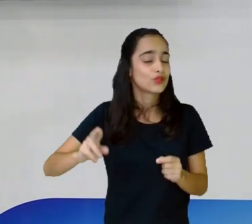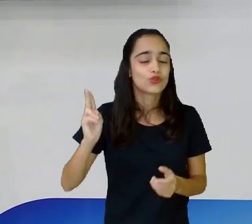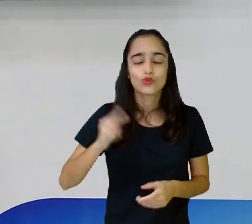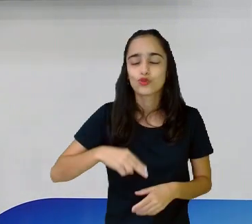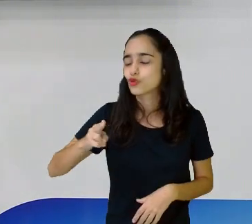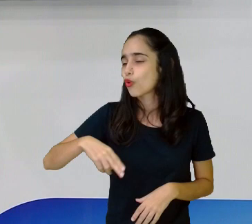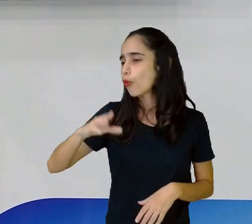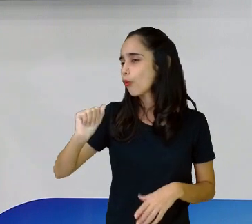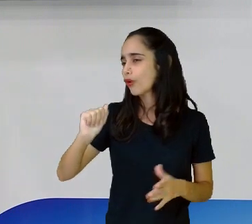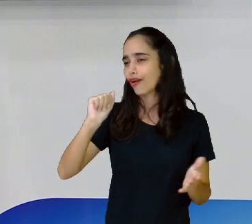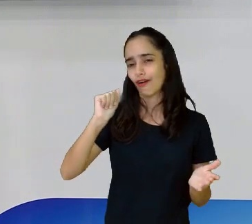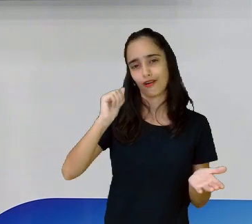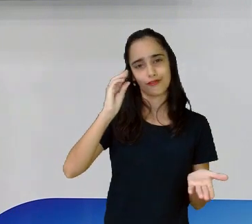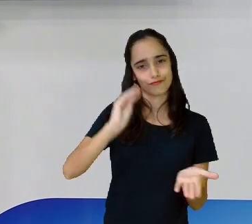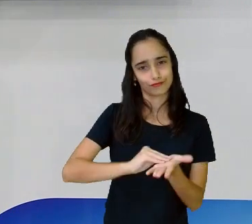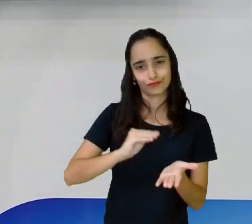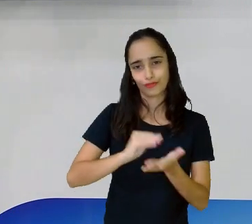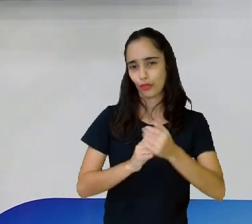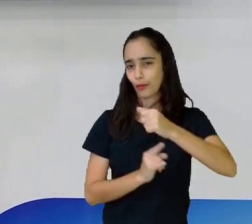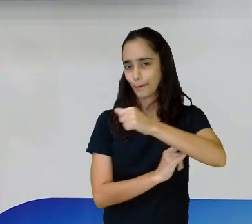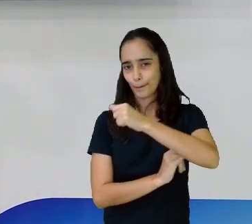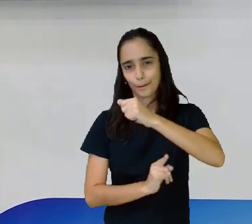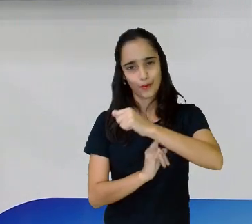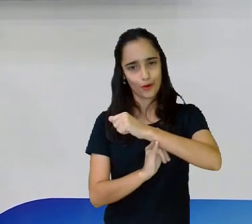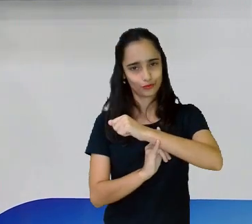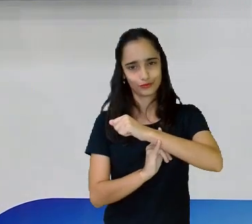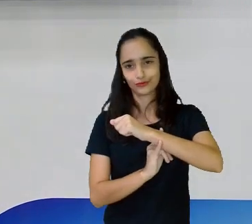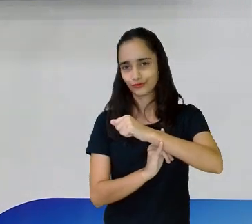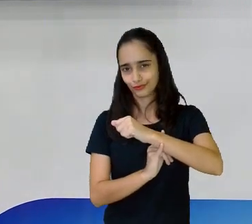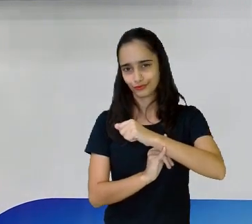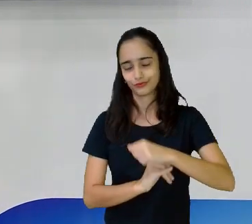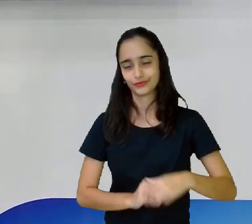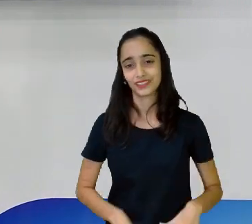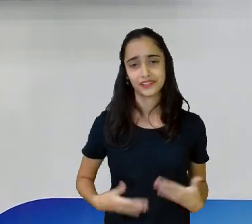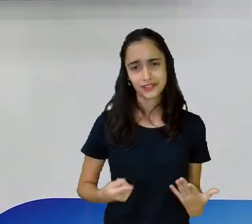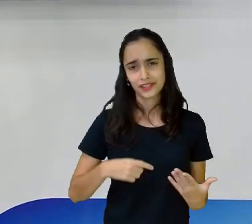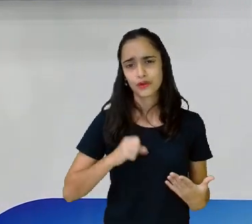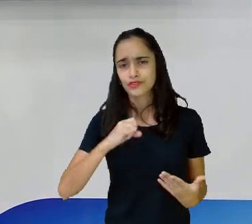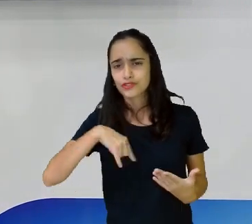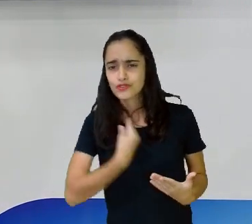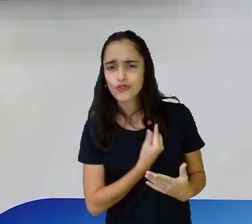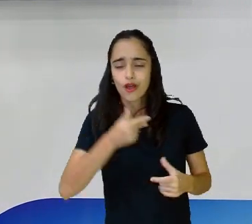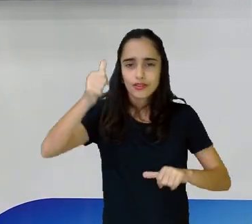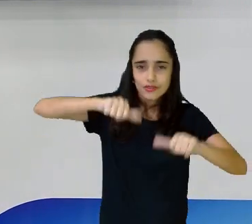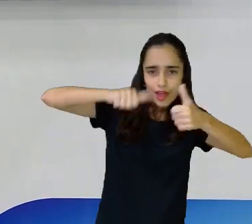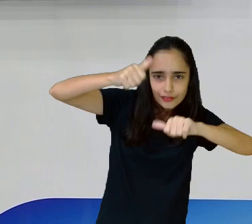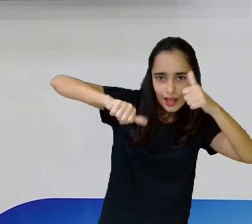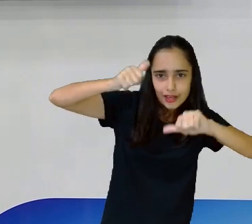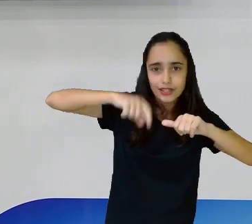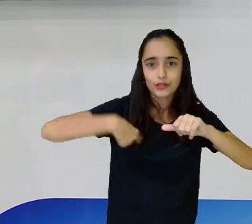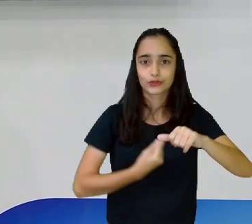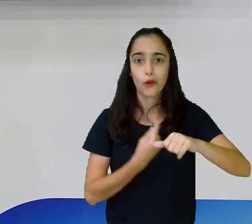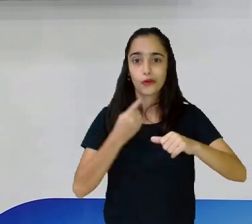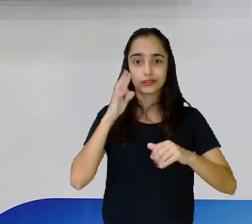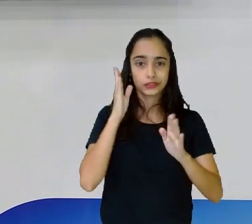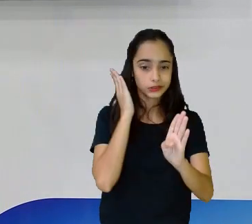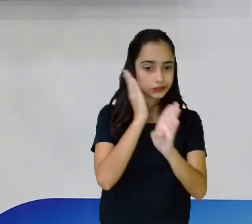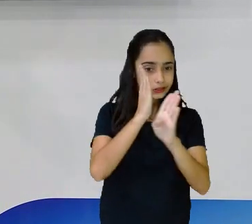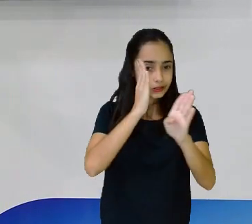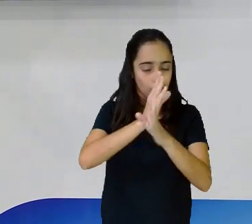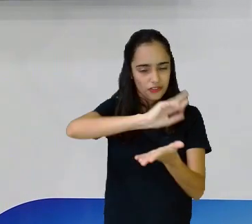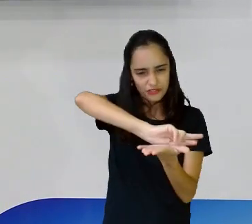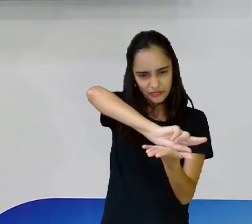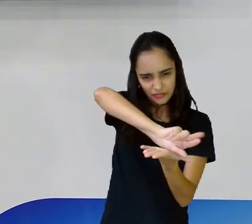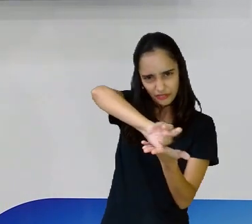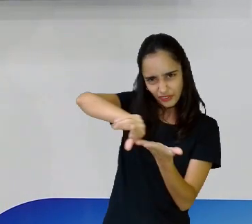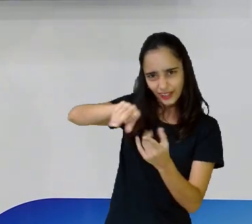se a gente parar para analisar, a gente encontra ângulos em vários lugares do Recife, né? Então, ó, preste atenção,